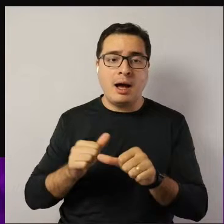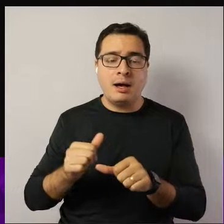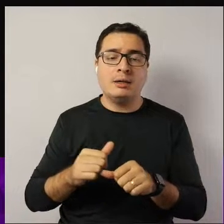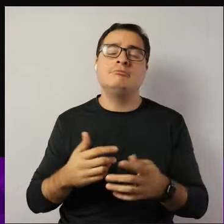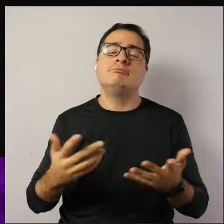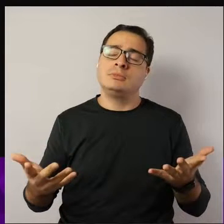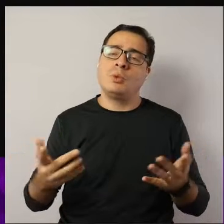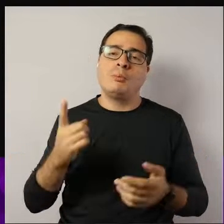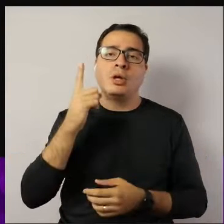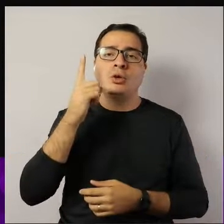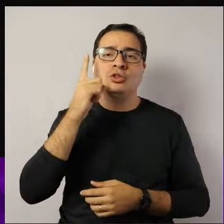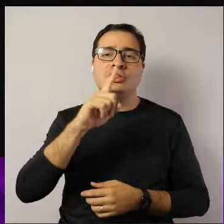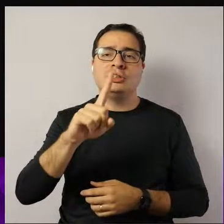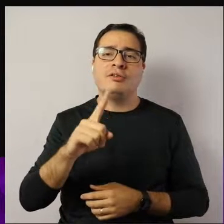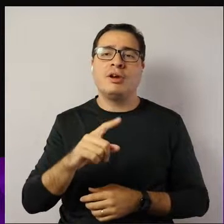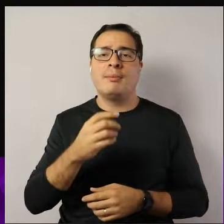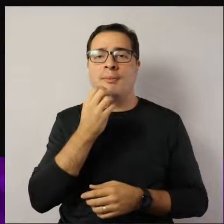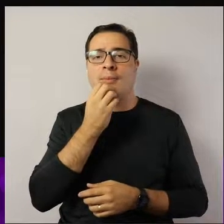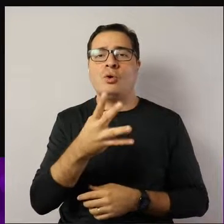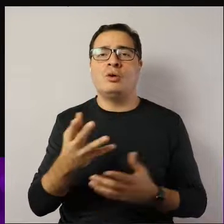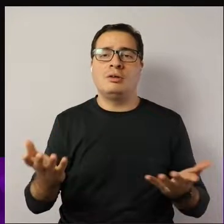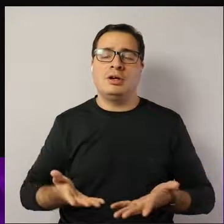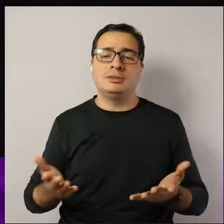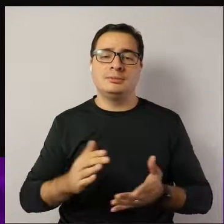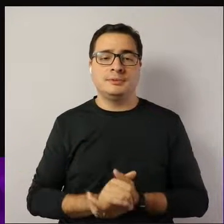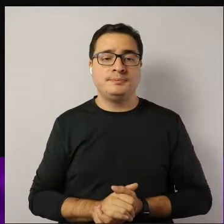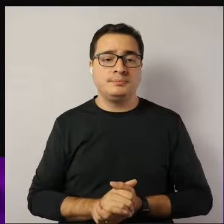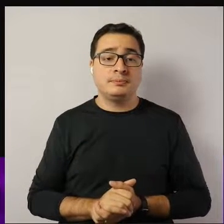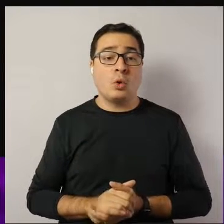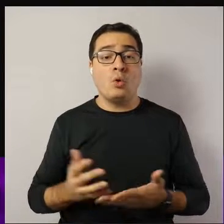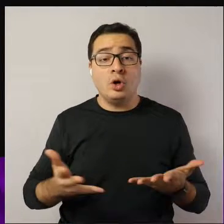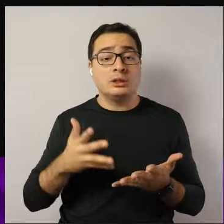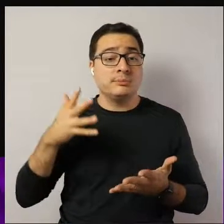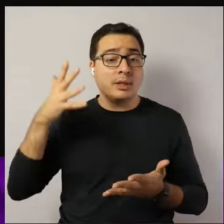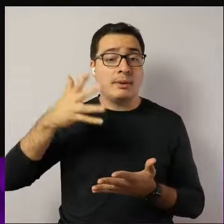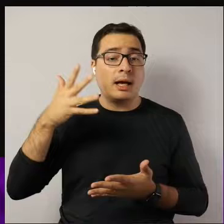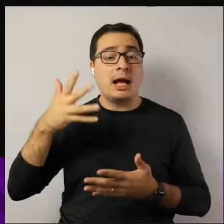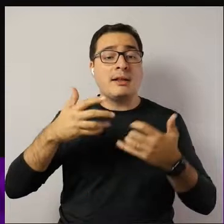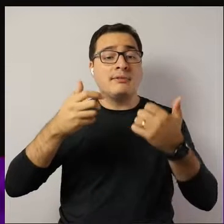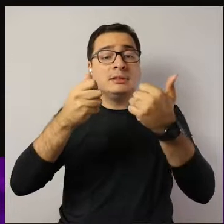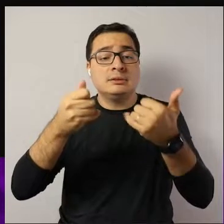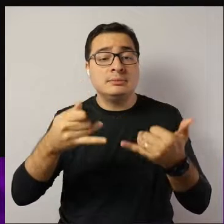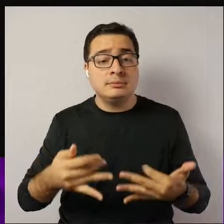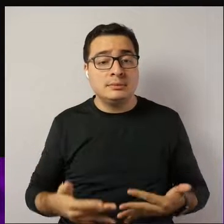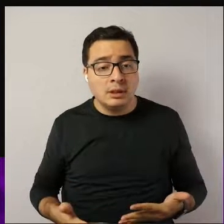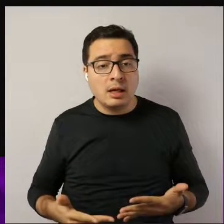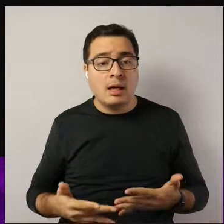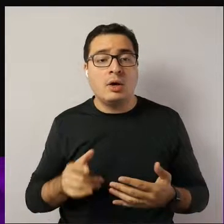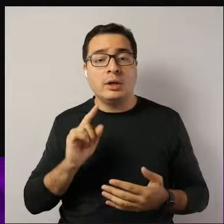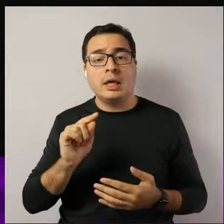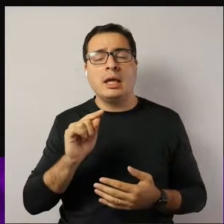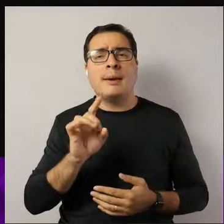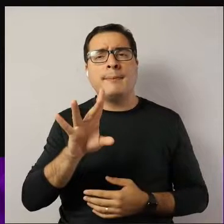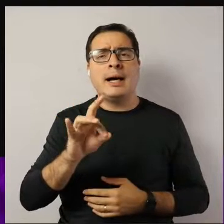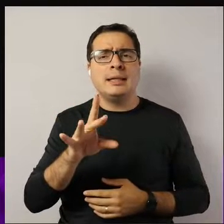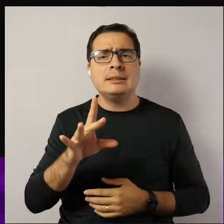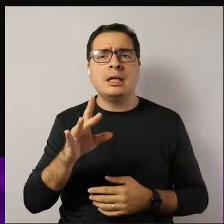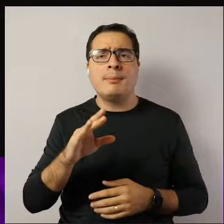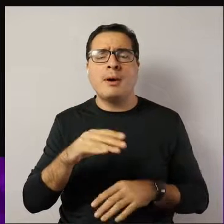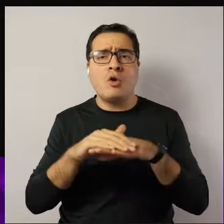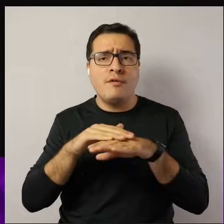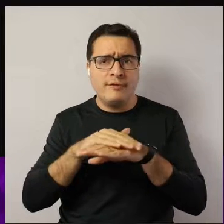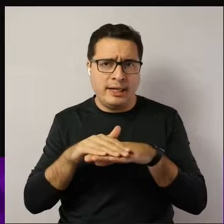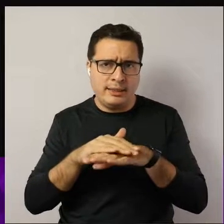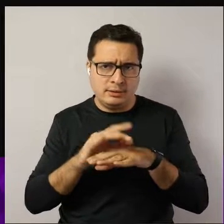dia vai ter valido a pena. Hoje a minha palestra, eu quero que vocês entendam que ela é mais sobre uma conversa do que